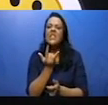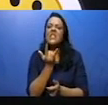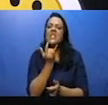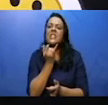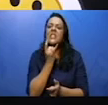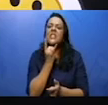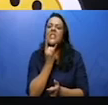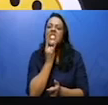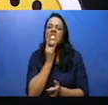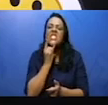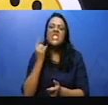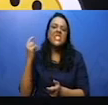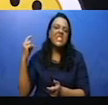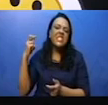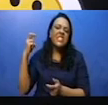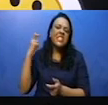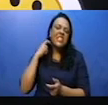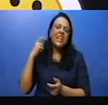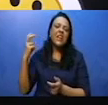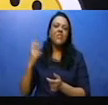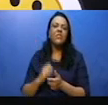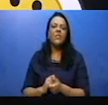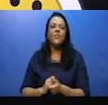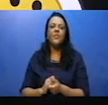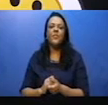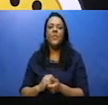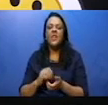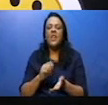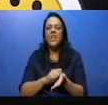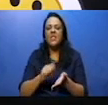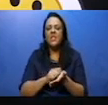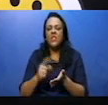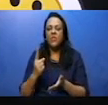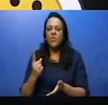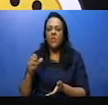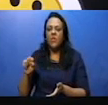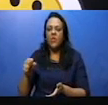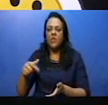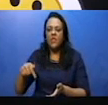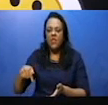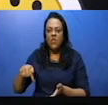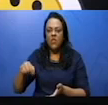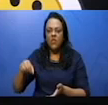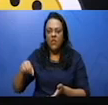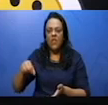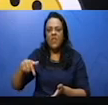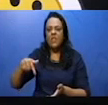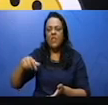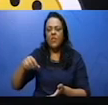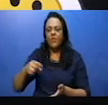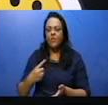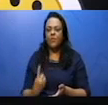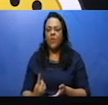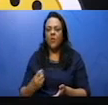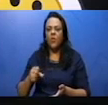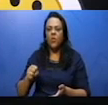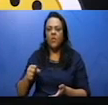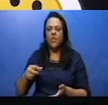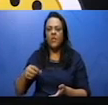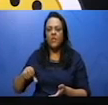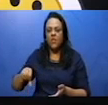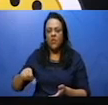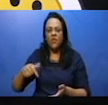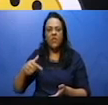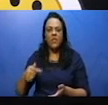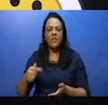escrito em 1818. E já O Médico e o Monstro tem como autor Robert Louis Stevenson, que é o